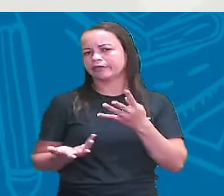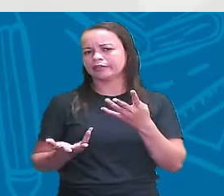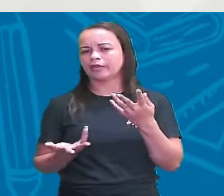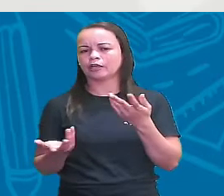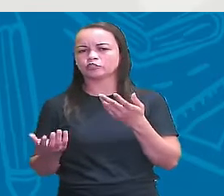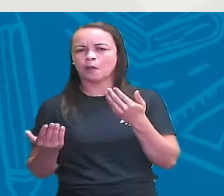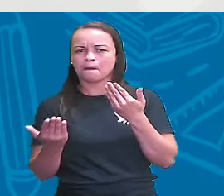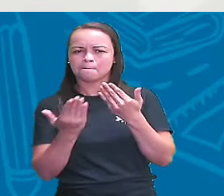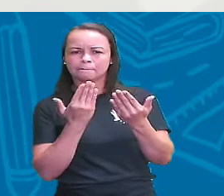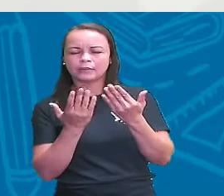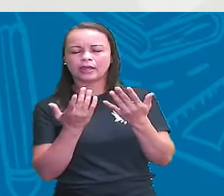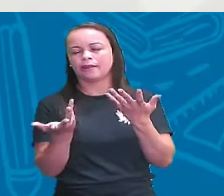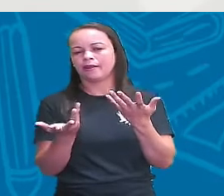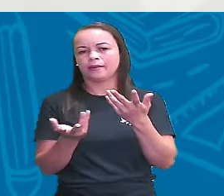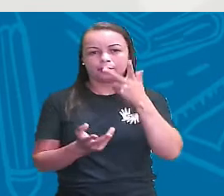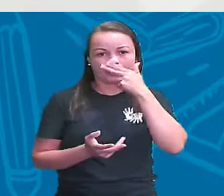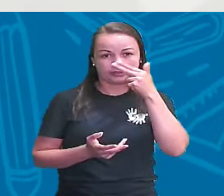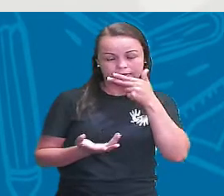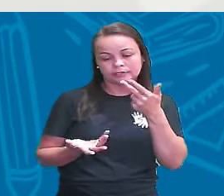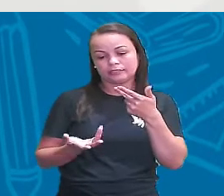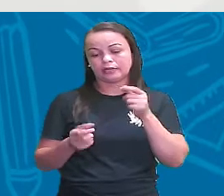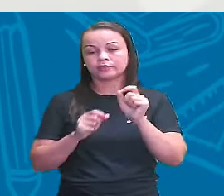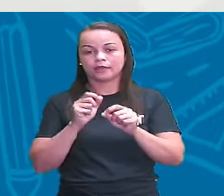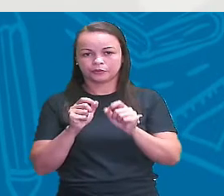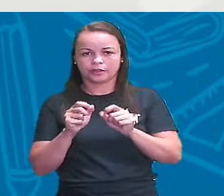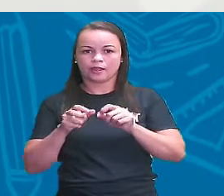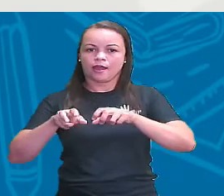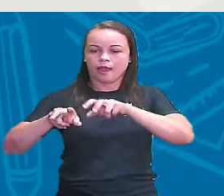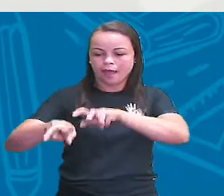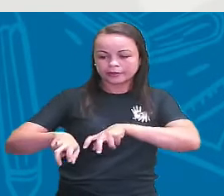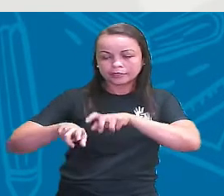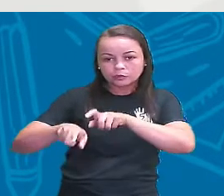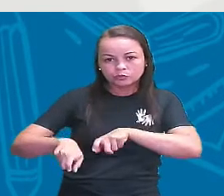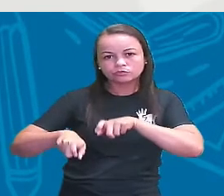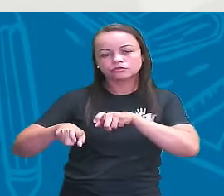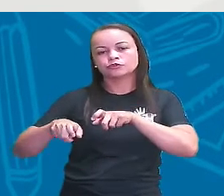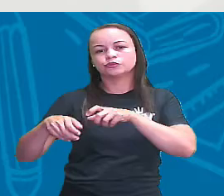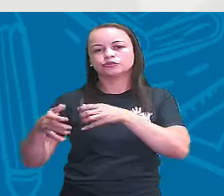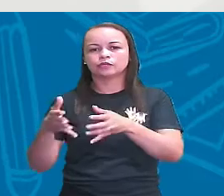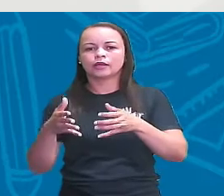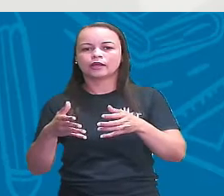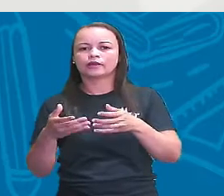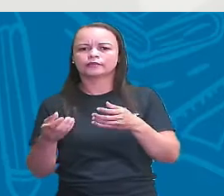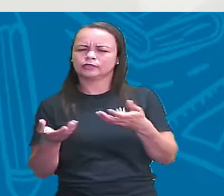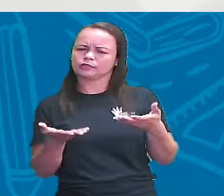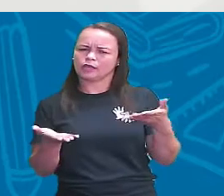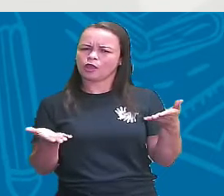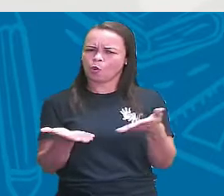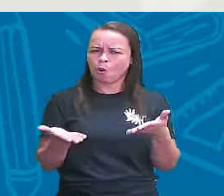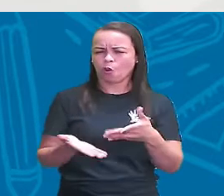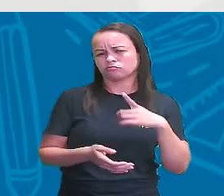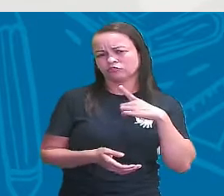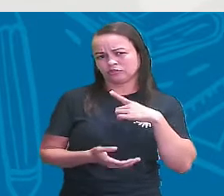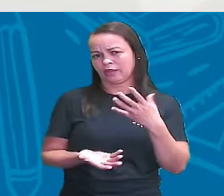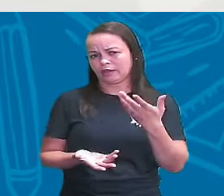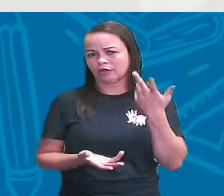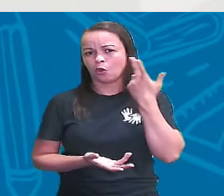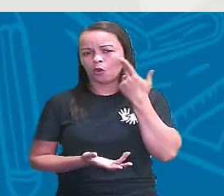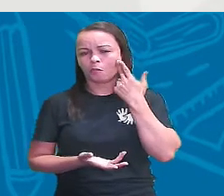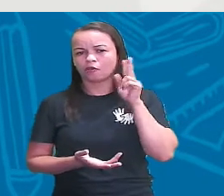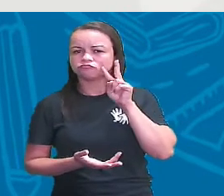dessas técnicas em comum era com a agricultura, que era a queima em sistema de rodízio. Até hoje é muito comum a gente ver no